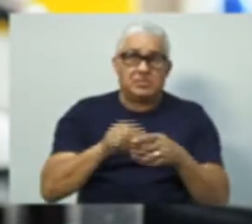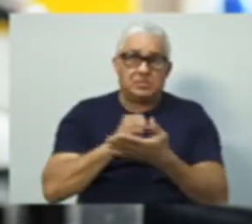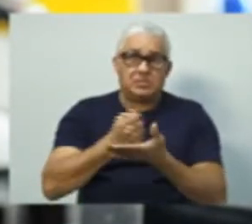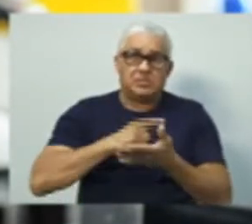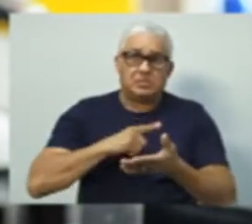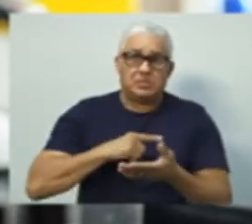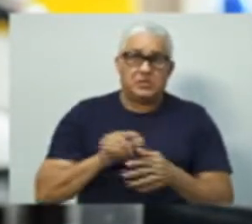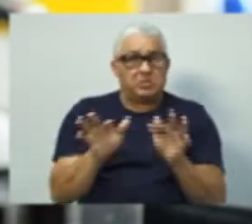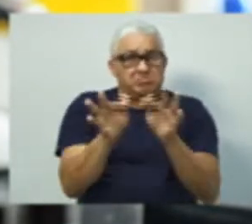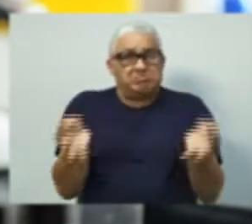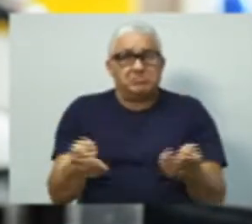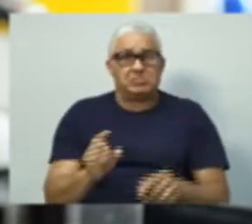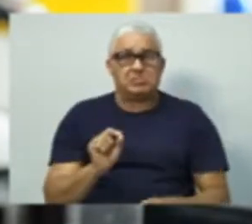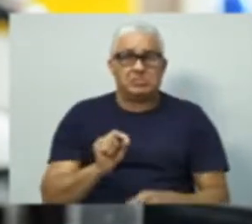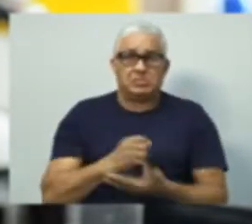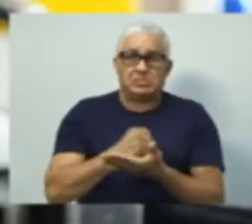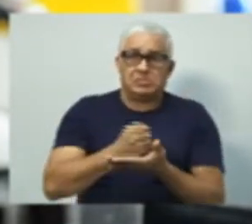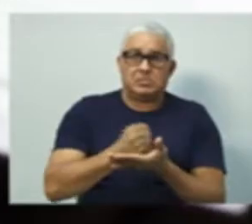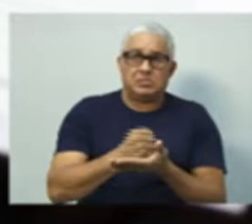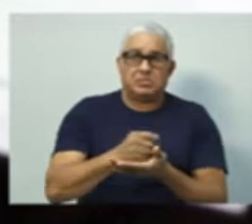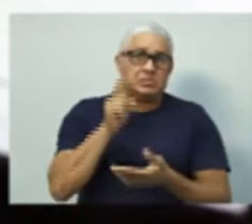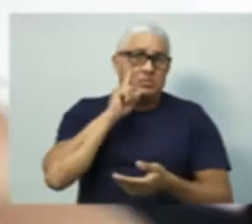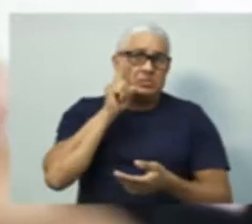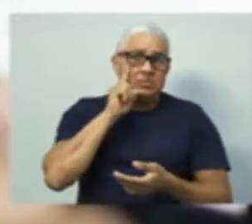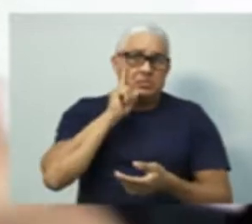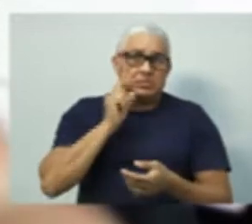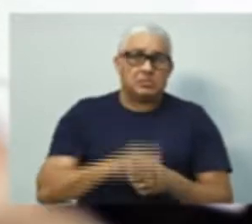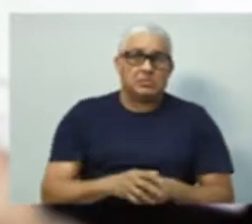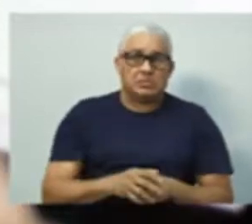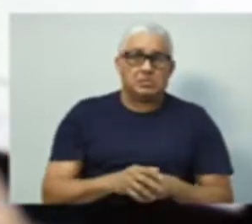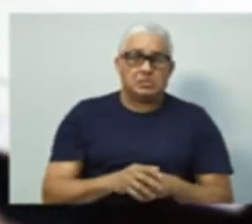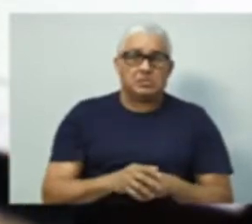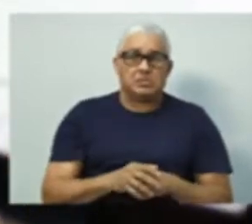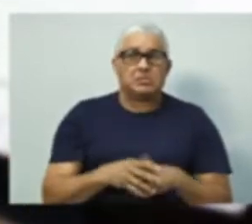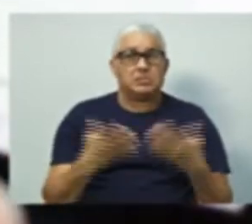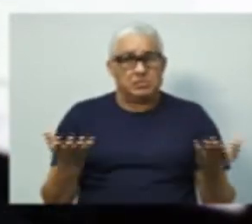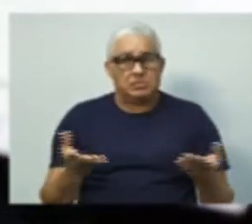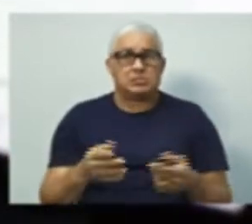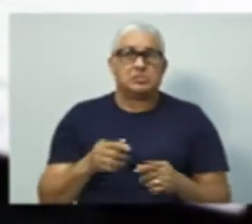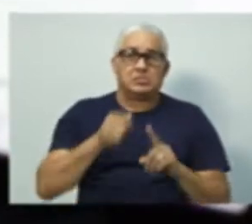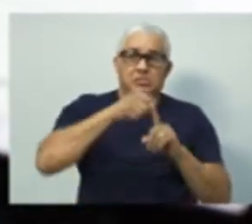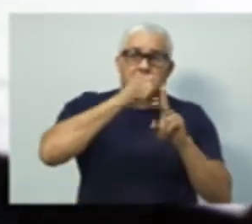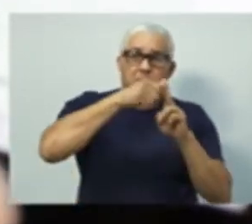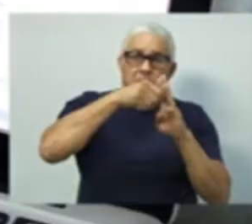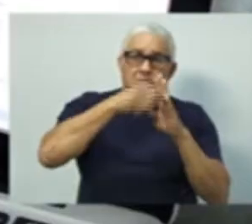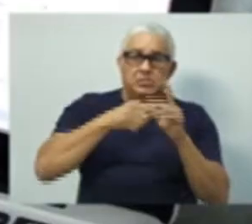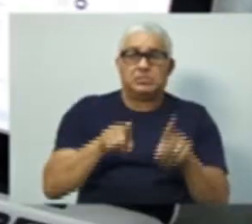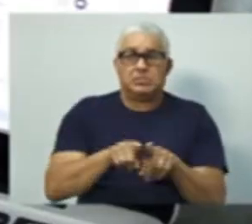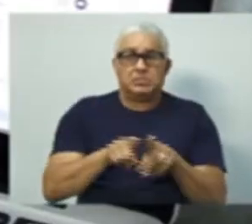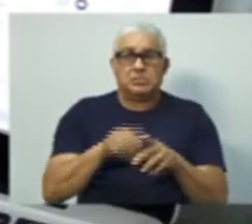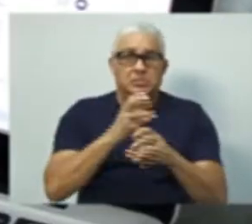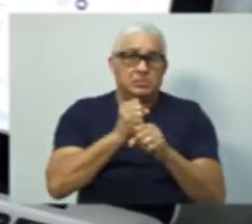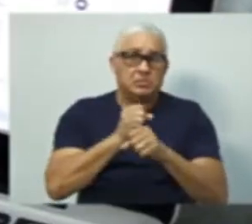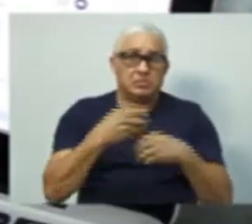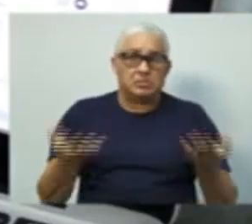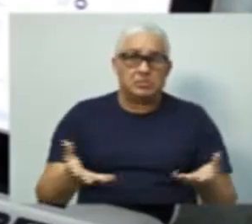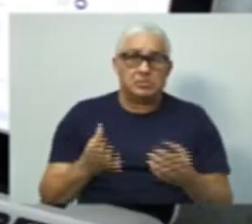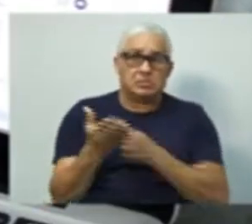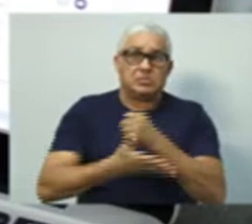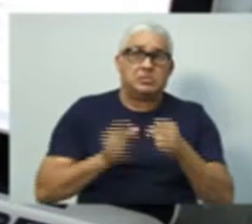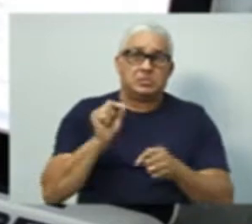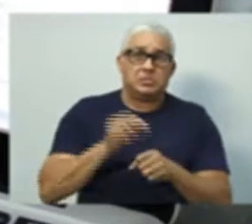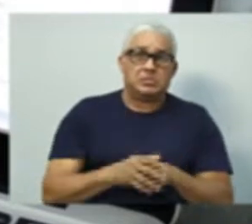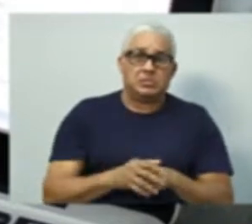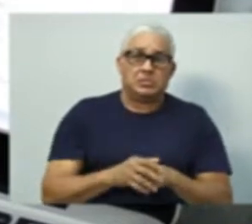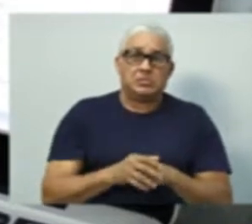bastante simples, é um controle diário, né, existem os números mensais e os cálculos são feitos baseados nesses